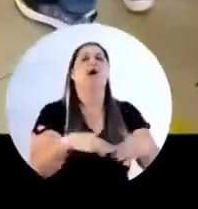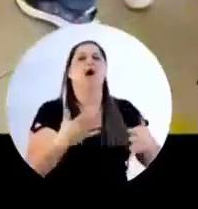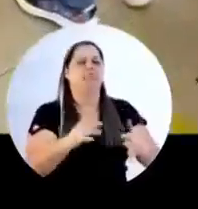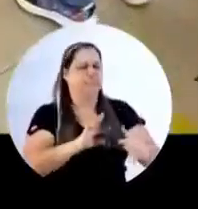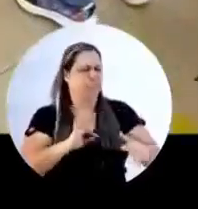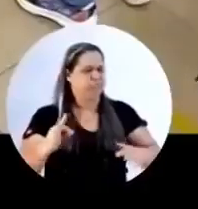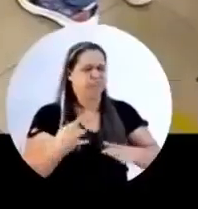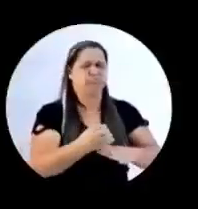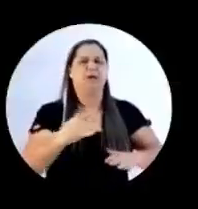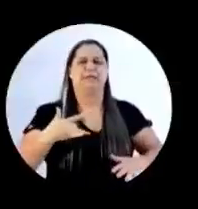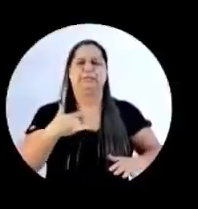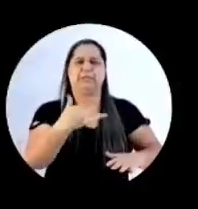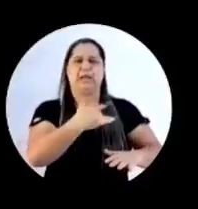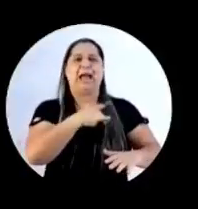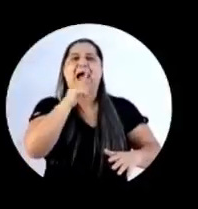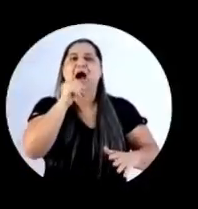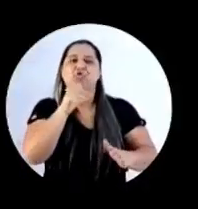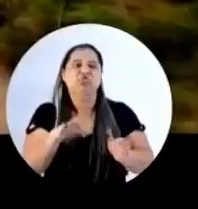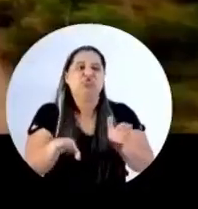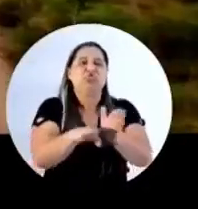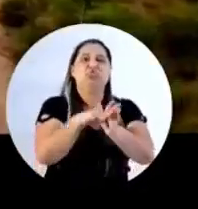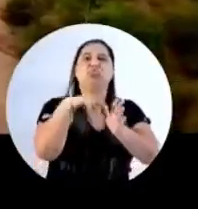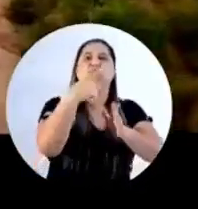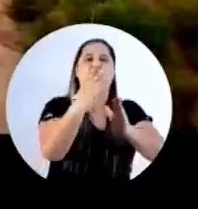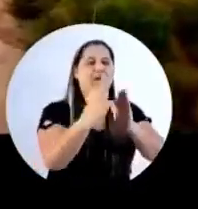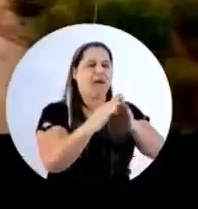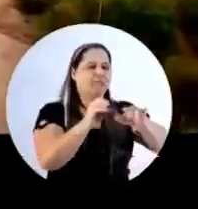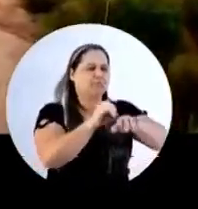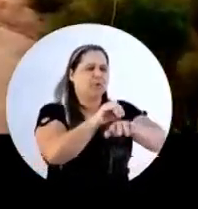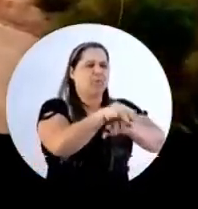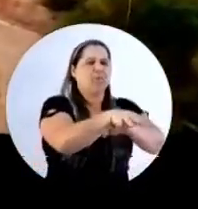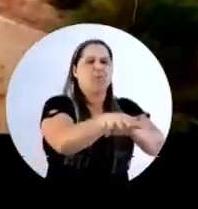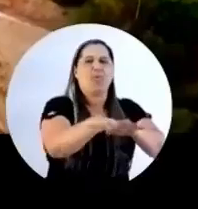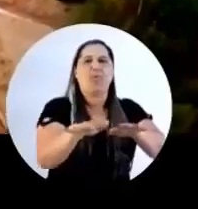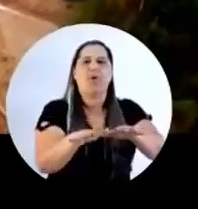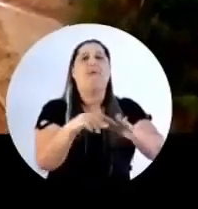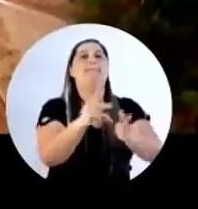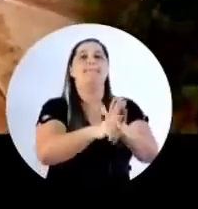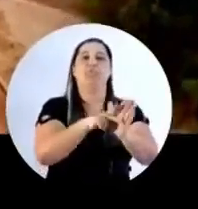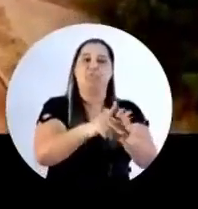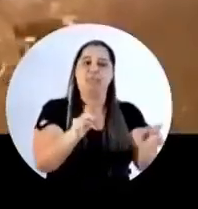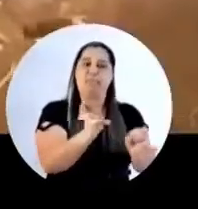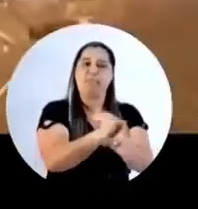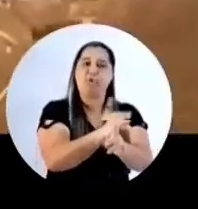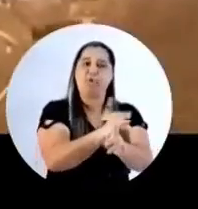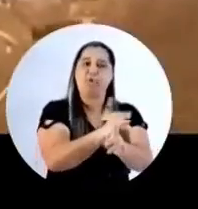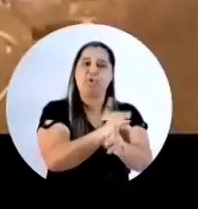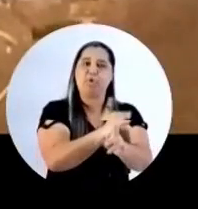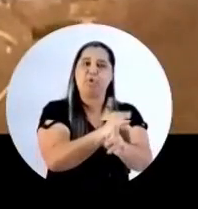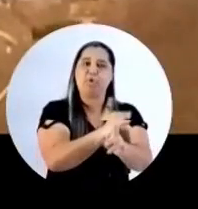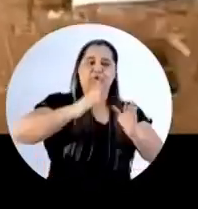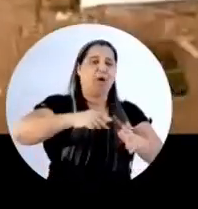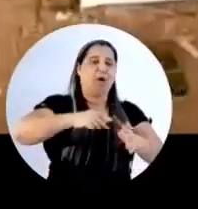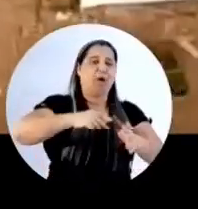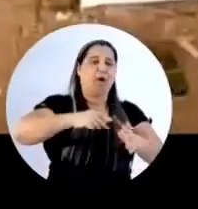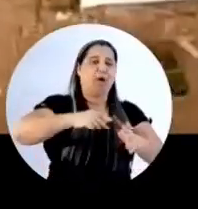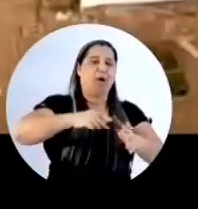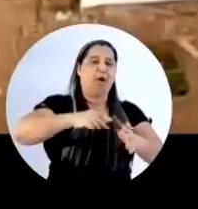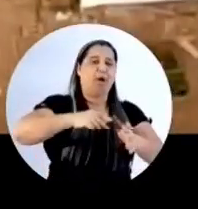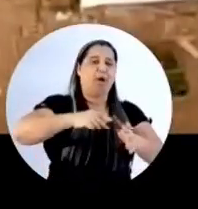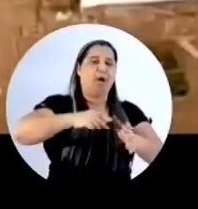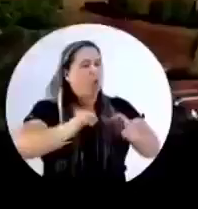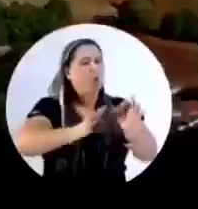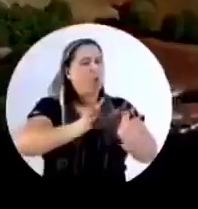o caos na saúde, a água que não chegou nas torneiras do tangaraense mesmo com projeto pronto e dinheiro na conta da prefeitura,